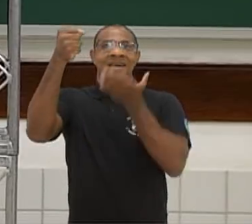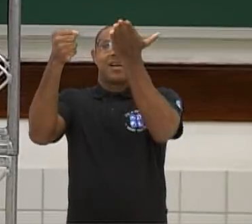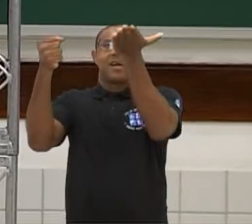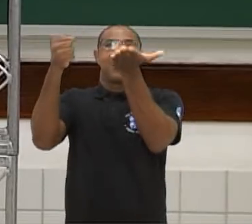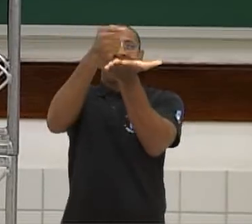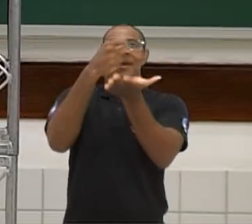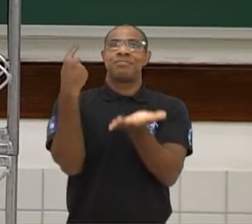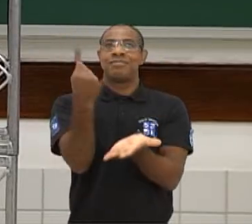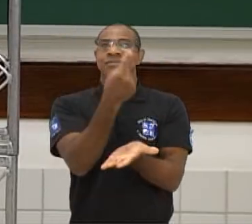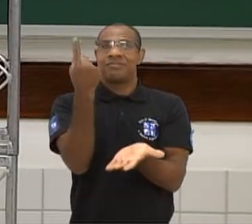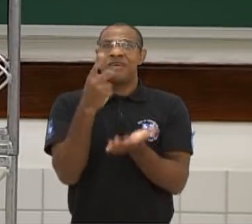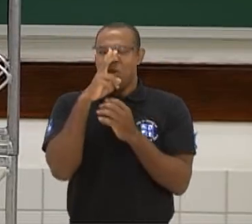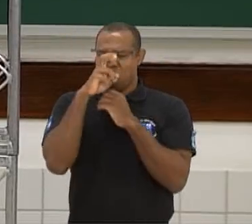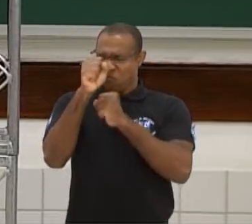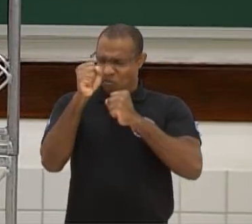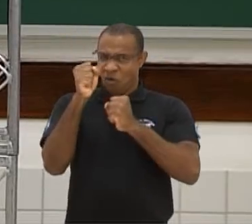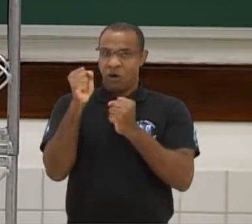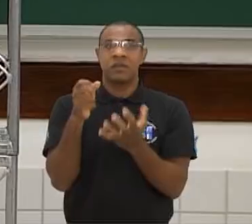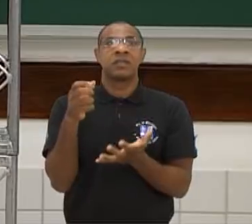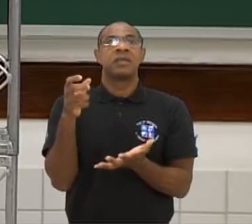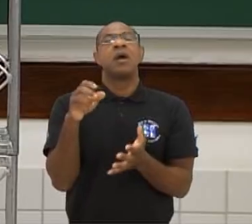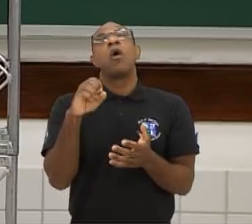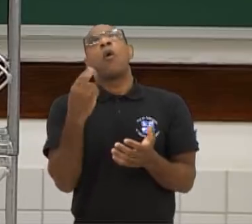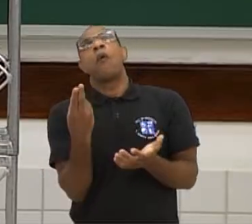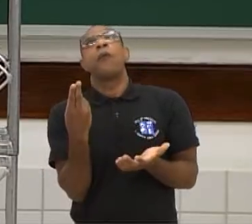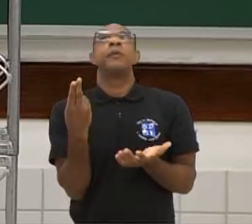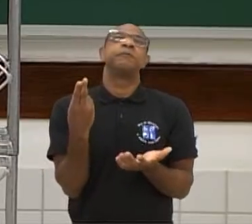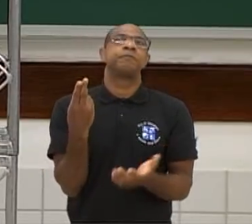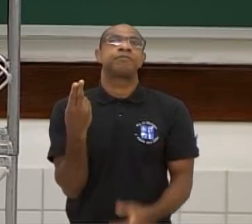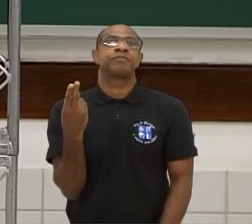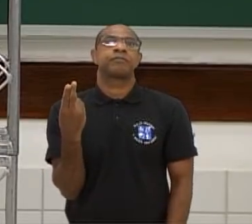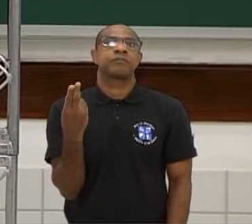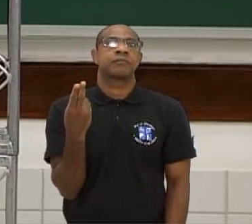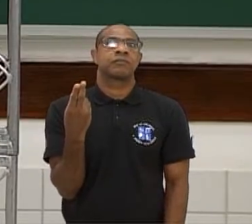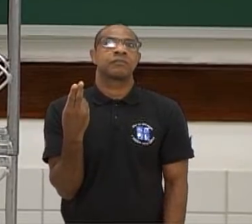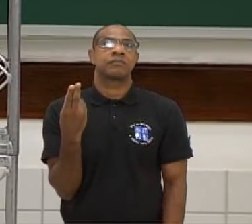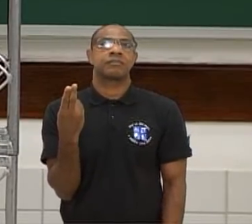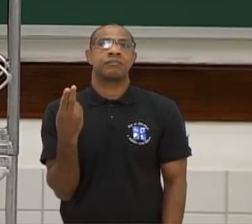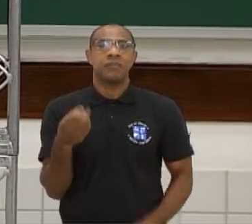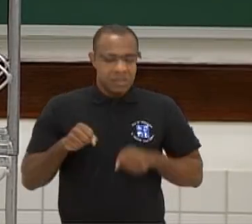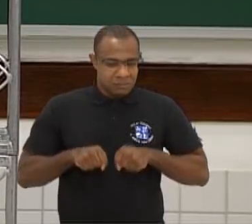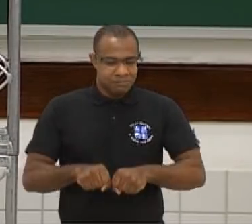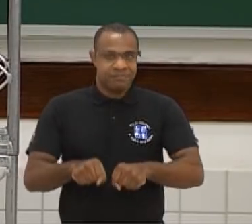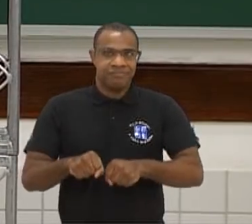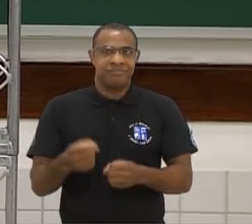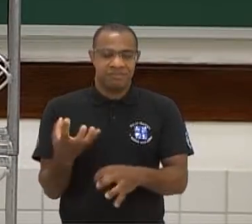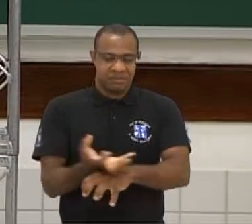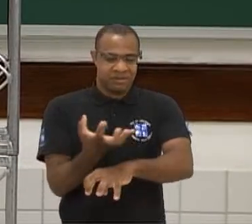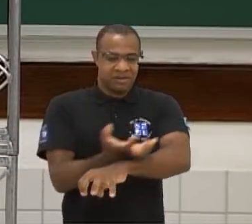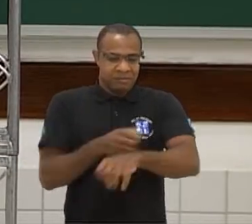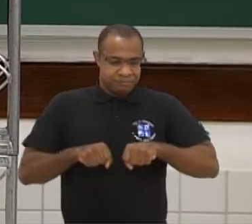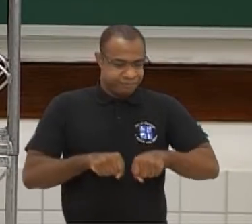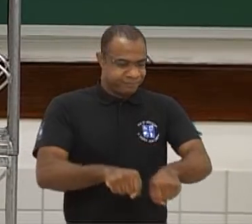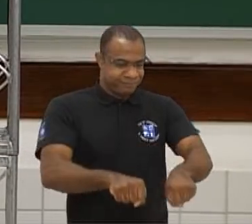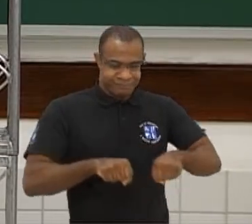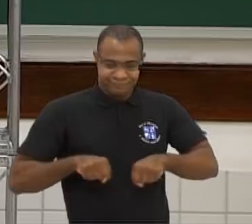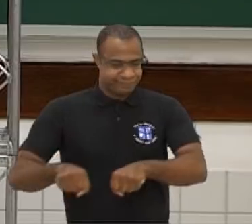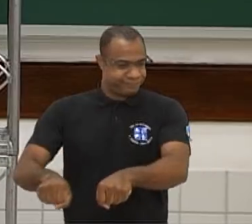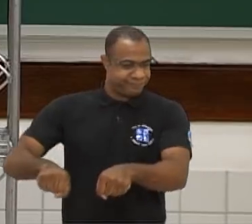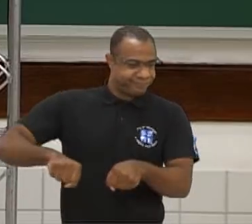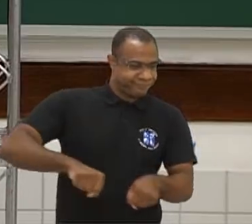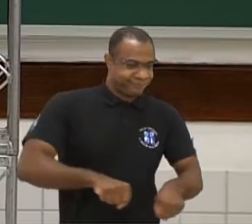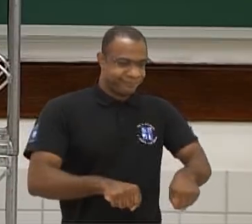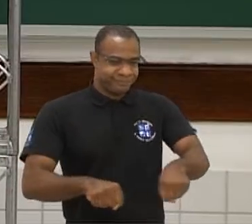extremamente potente, né? Ou, sei lá, uma máquina de cortar grama também extremamente potente e colocar